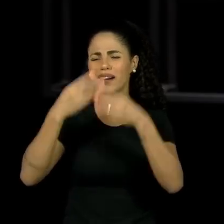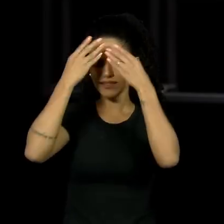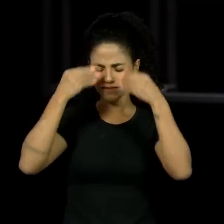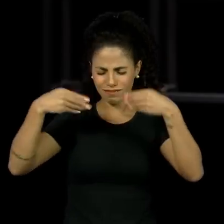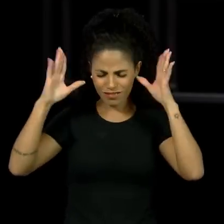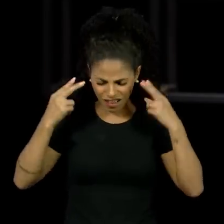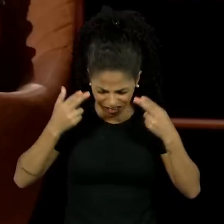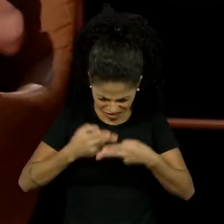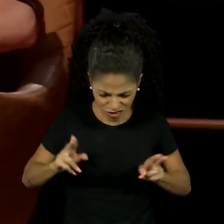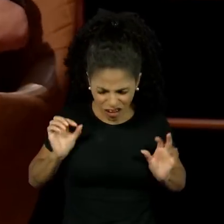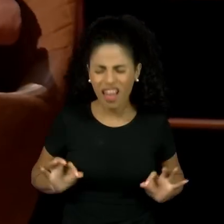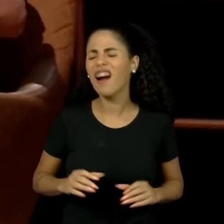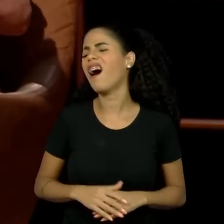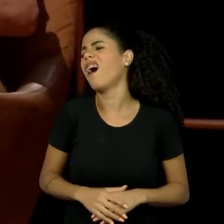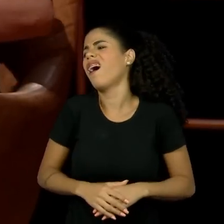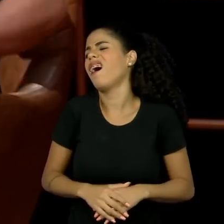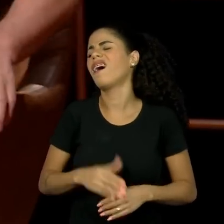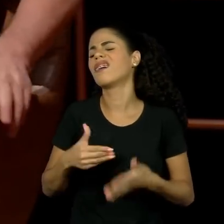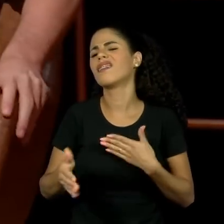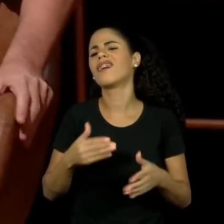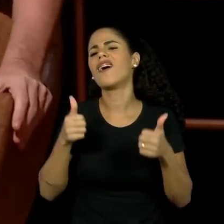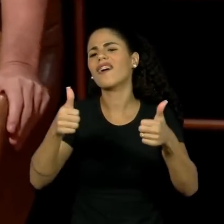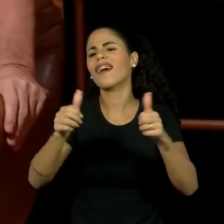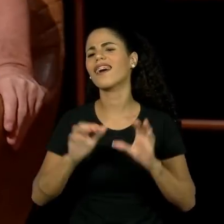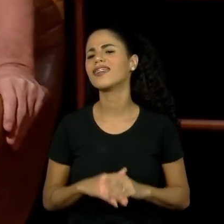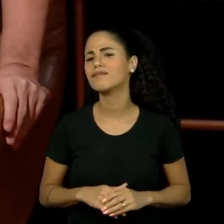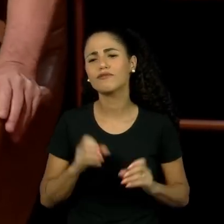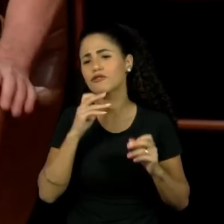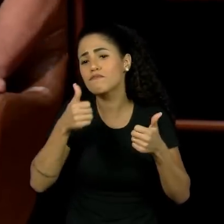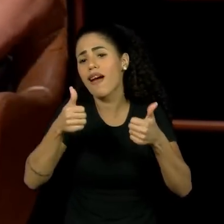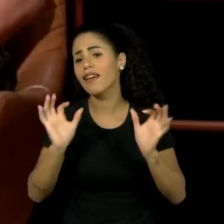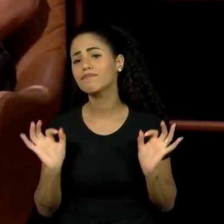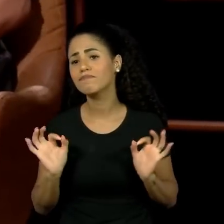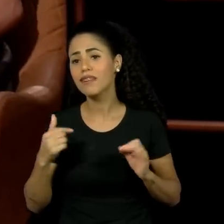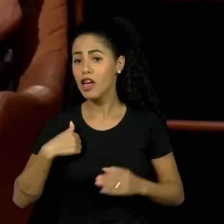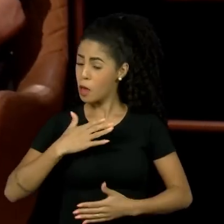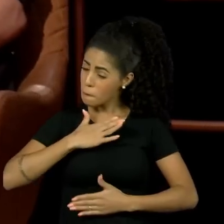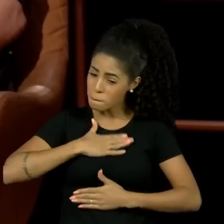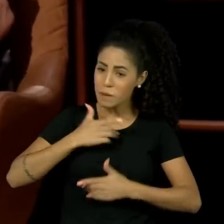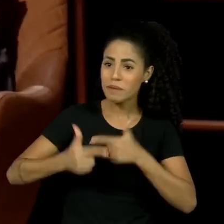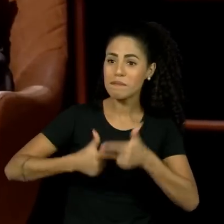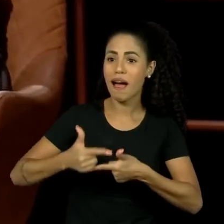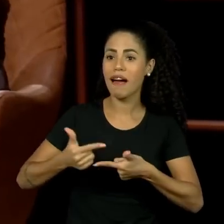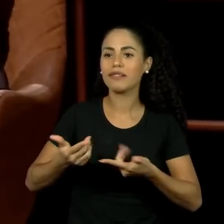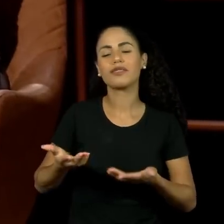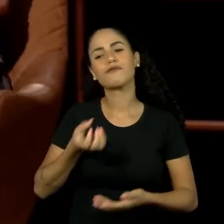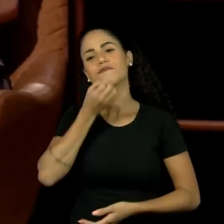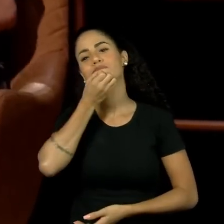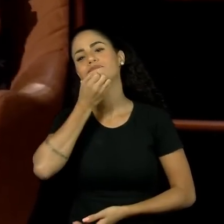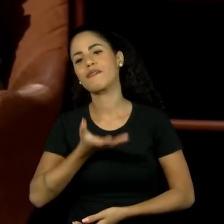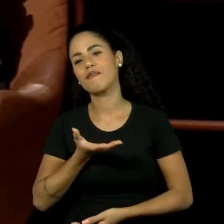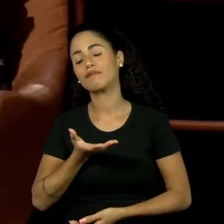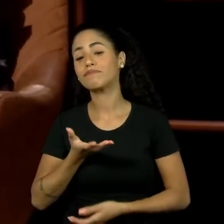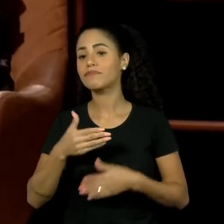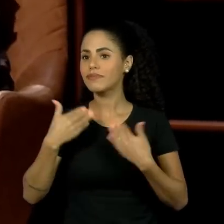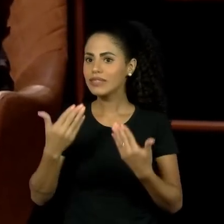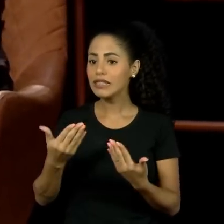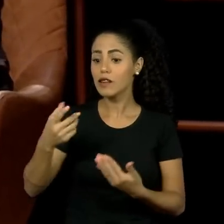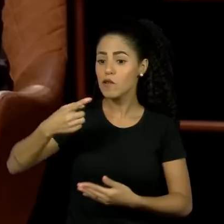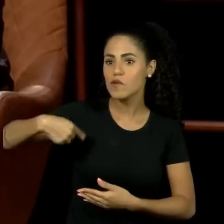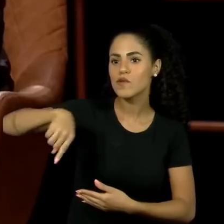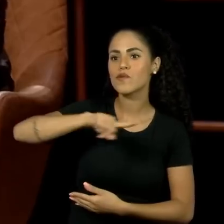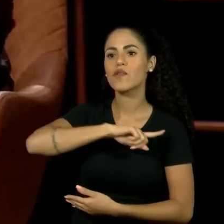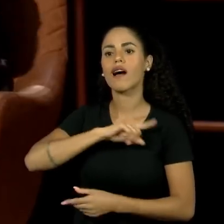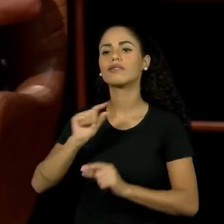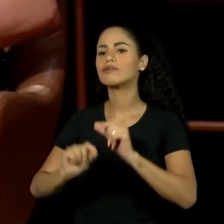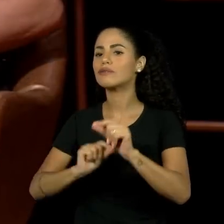está nu e vira o seu figurino. Foi muito bacana fazer esse trabalho. E foi onde a partir